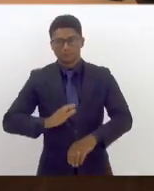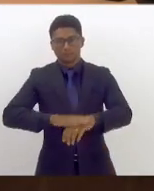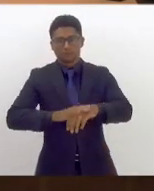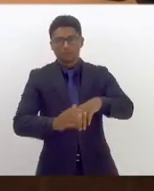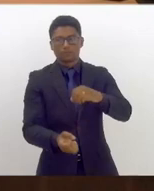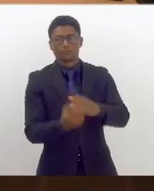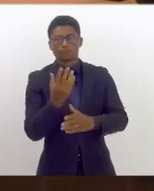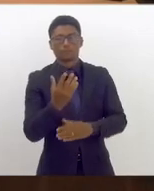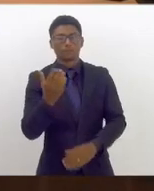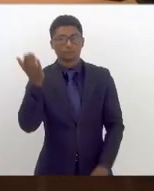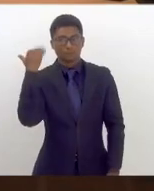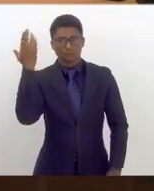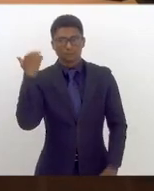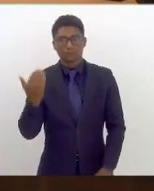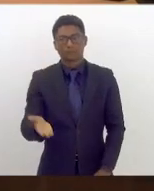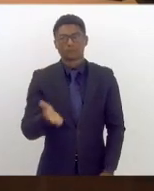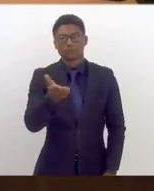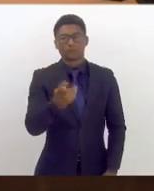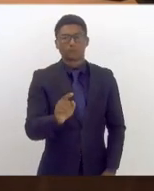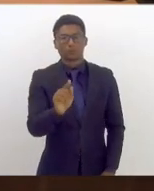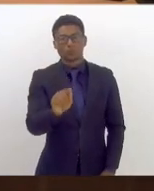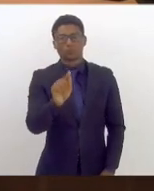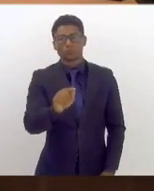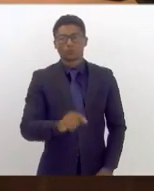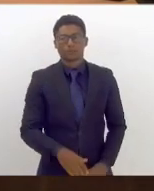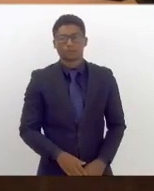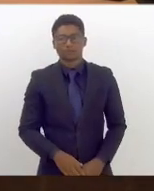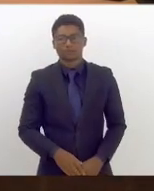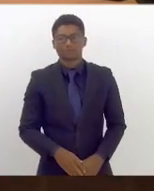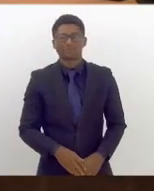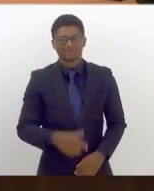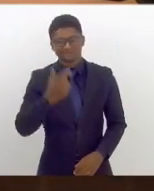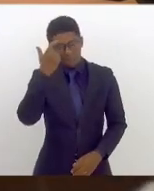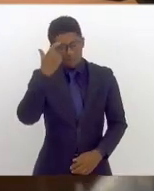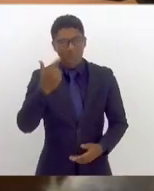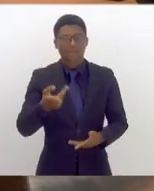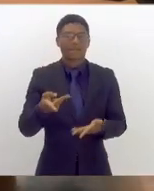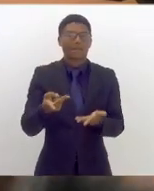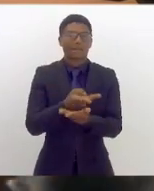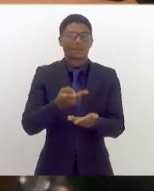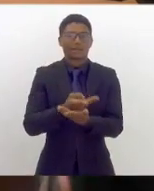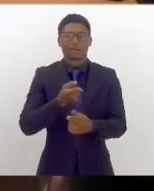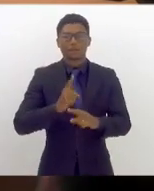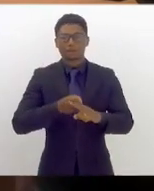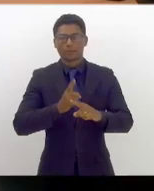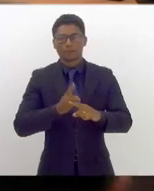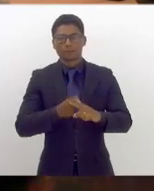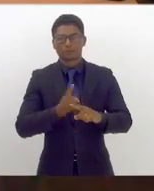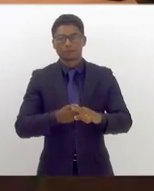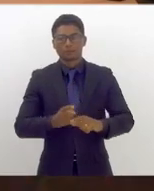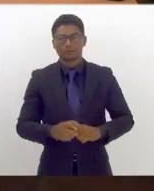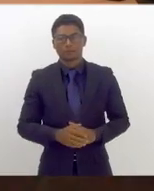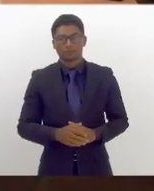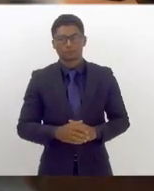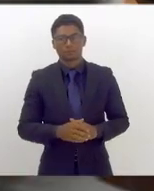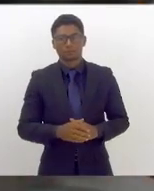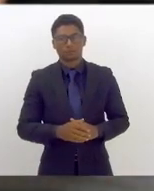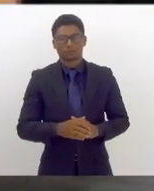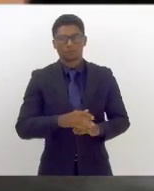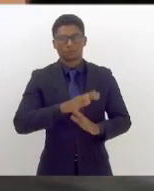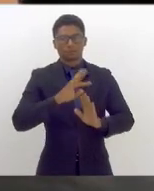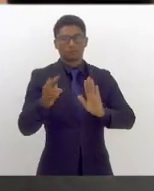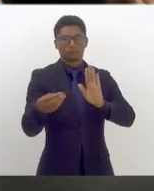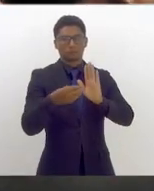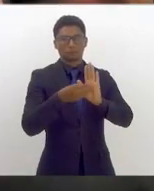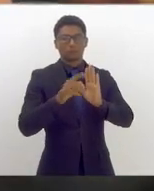vossa excelência naquela oportunidade errou na mão Porque botou sobre a produção